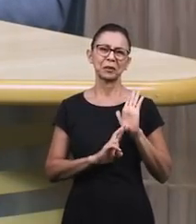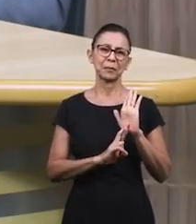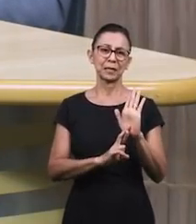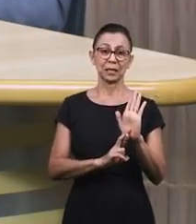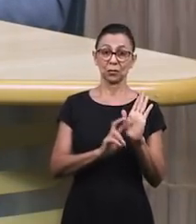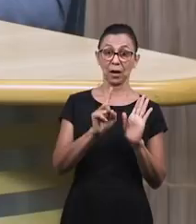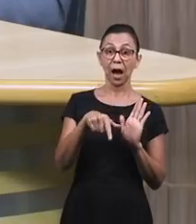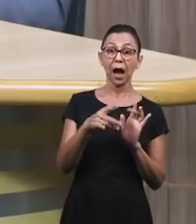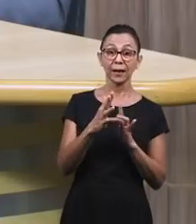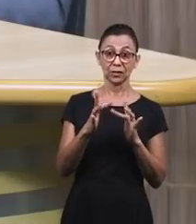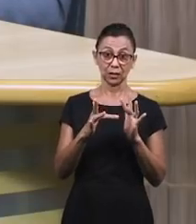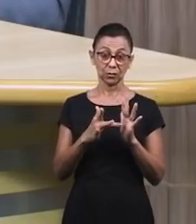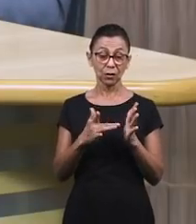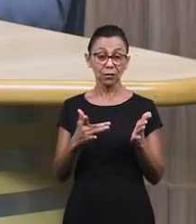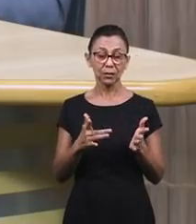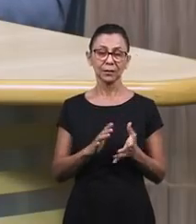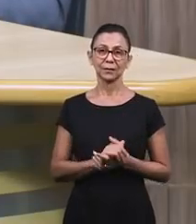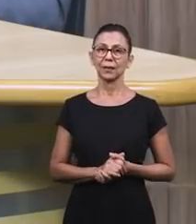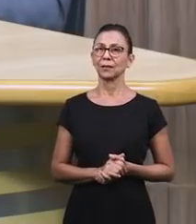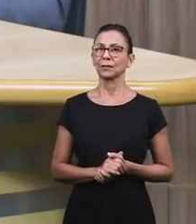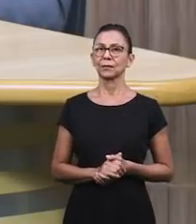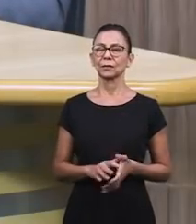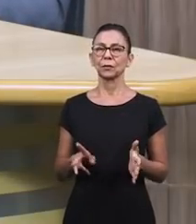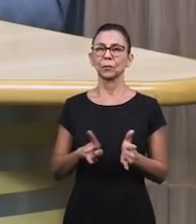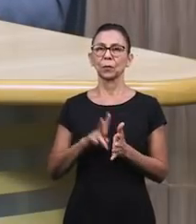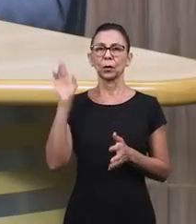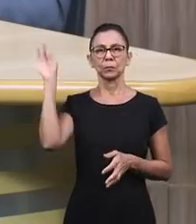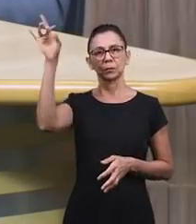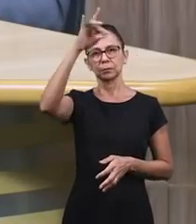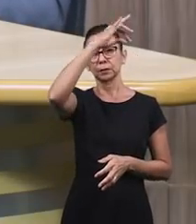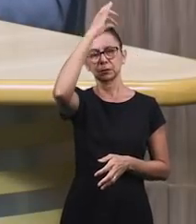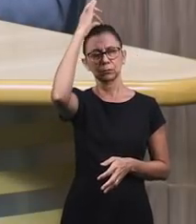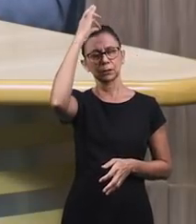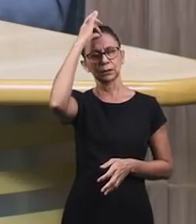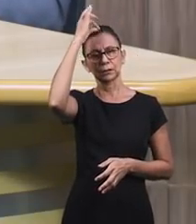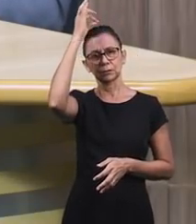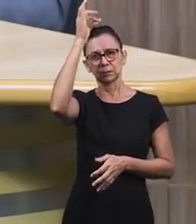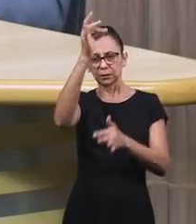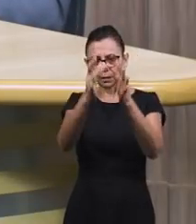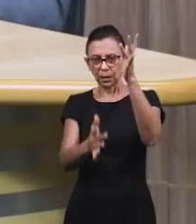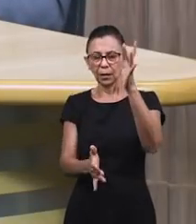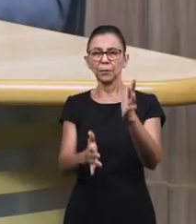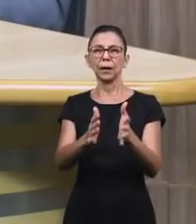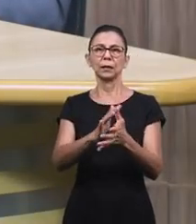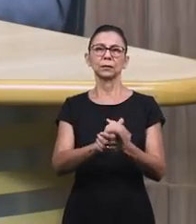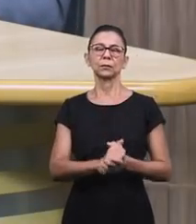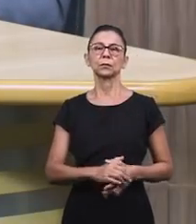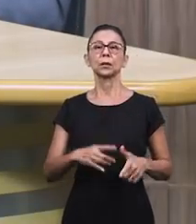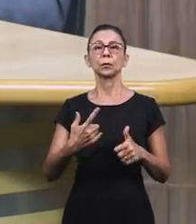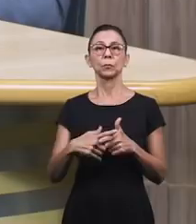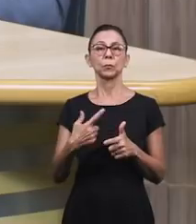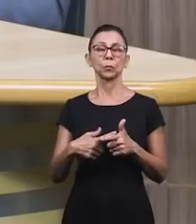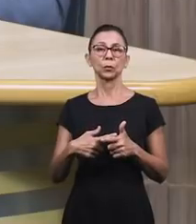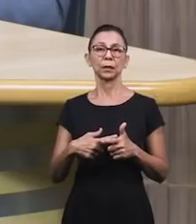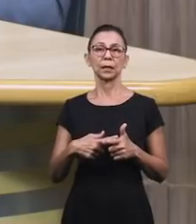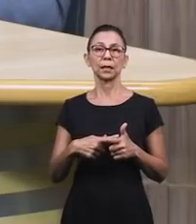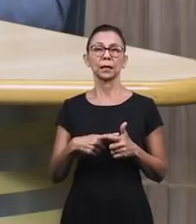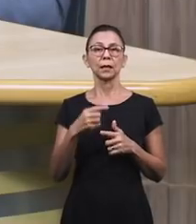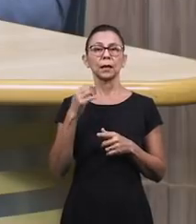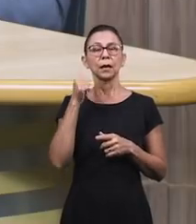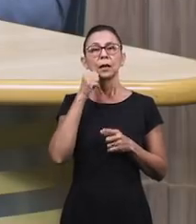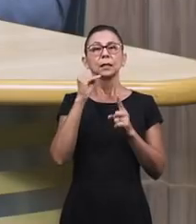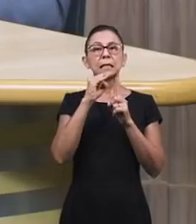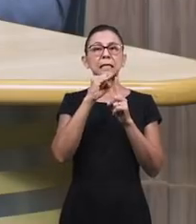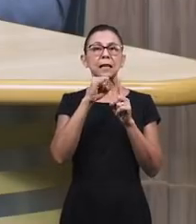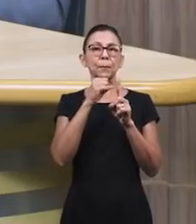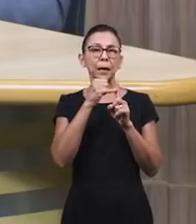poderia, até esse dia, apresentar Jesus como primo dele. Né? Na verdade, Isabel era prima de Maria. Né? Então, ele podia